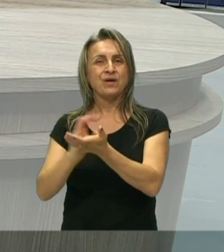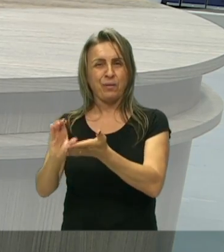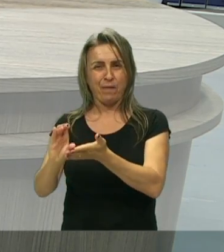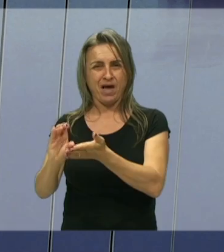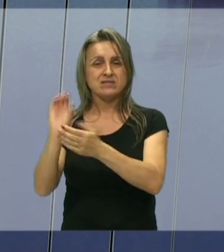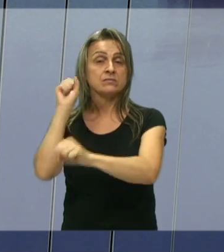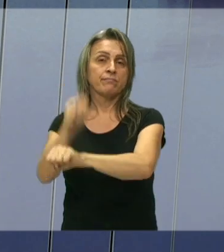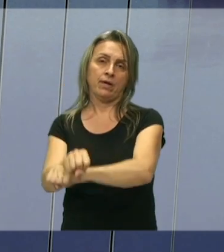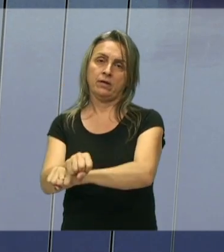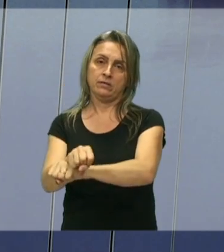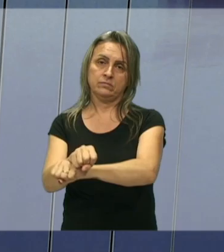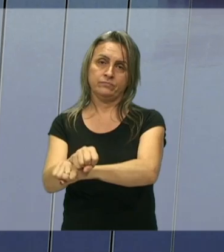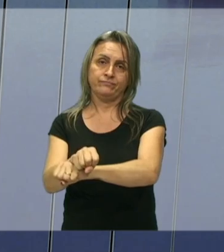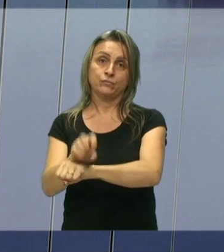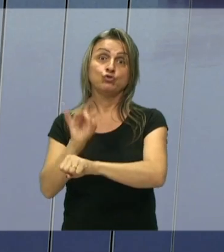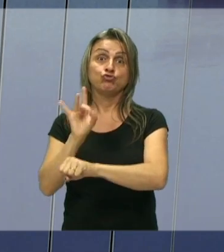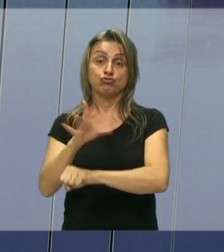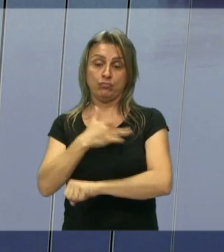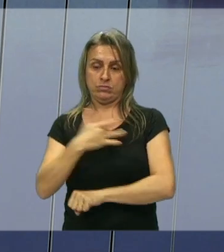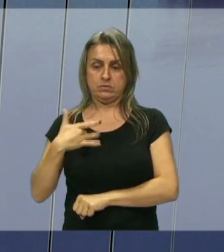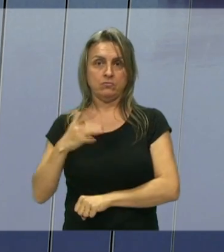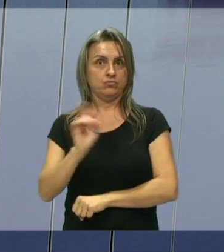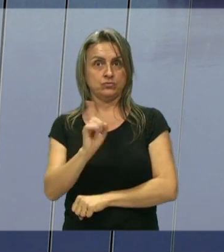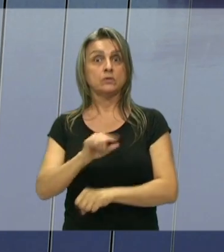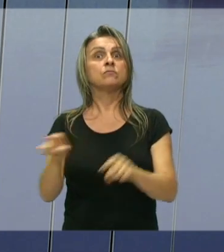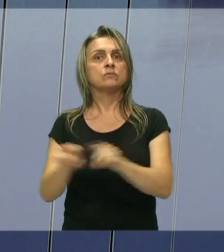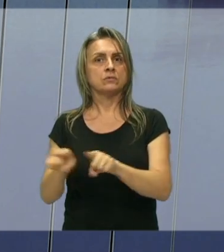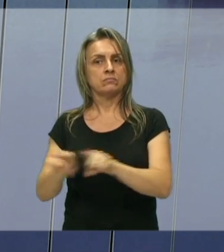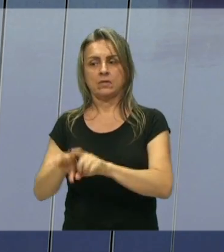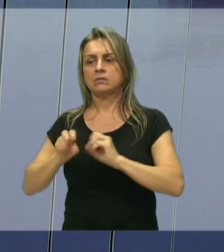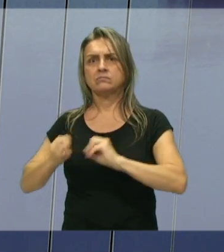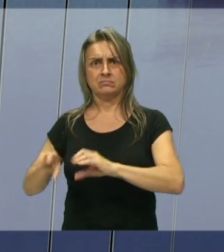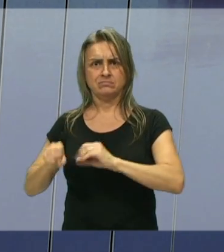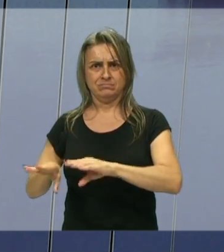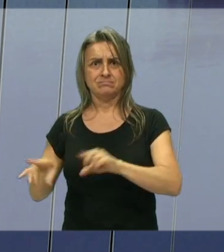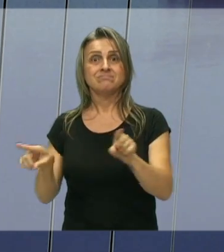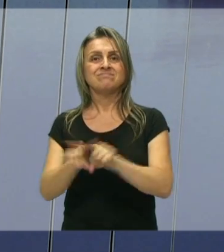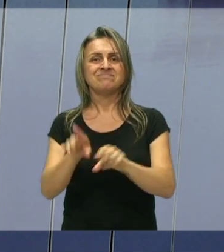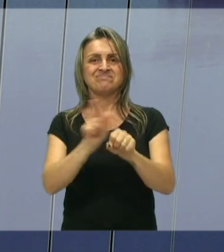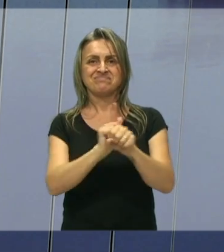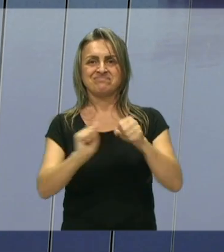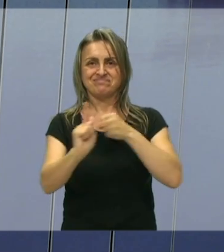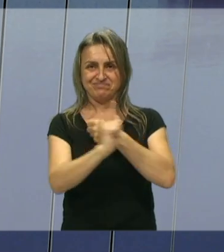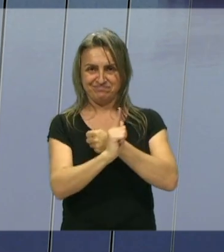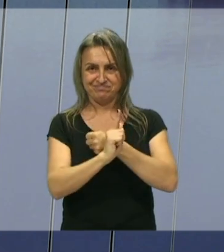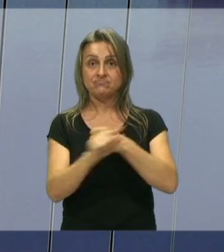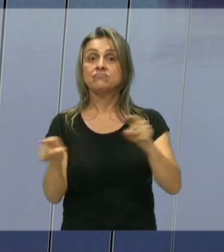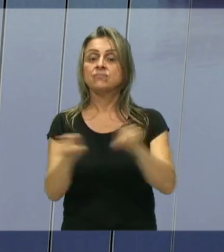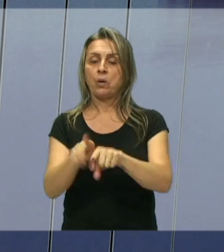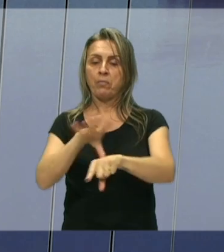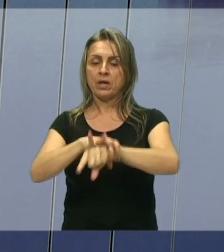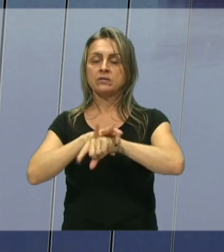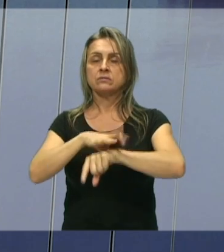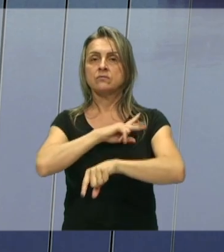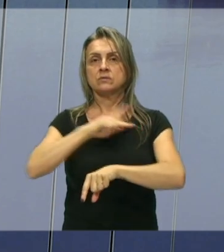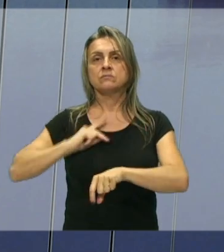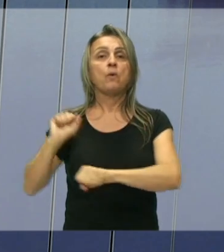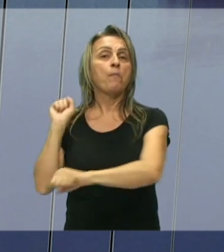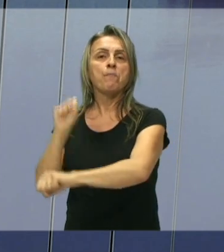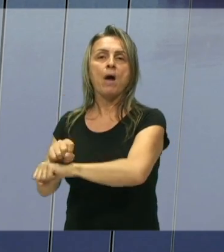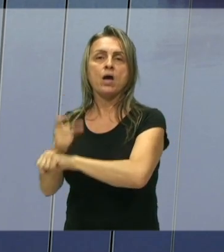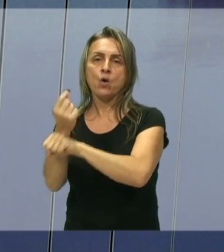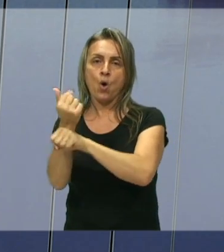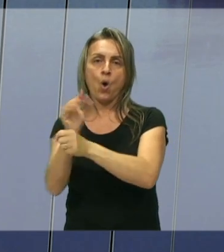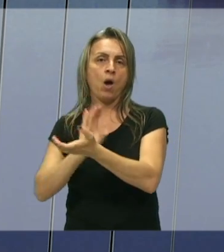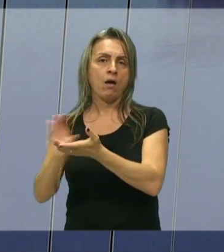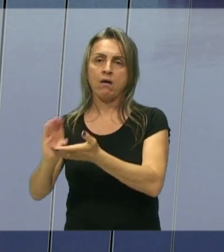da saúde, como da educação, como da assistência social e como da segurança pública.